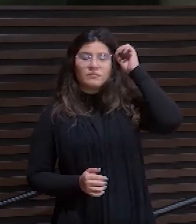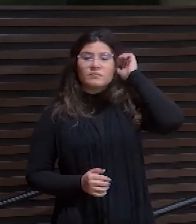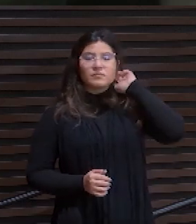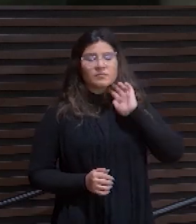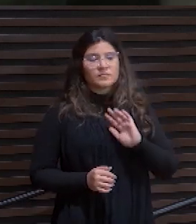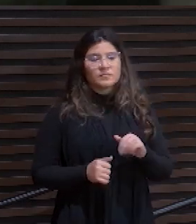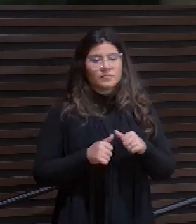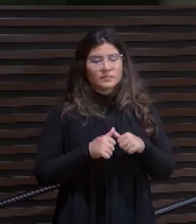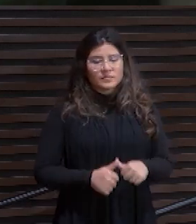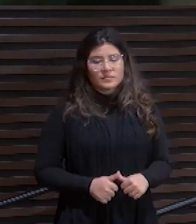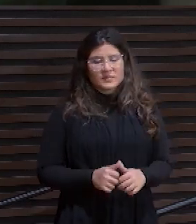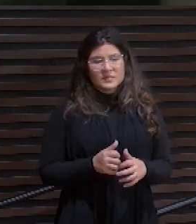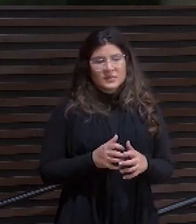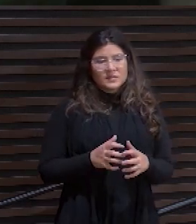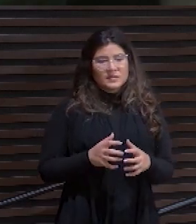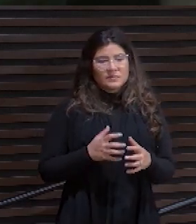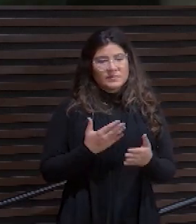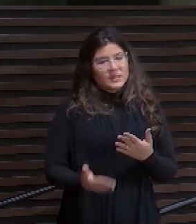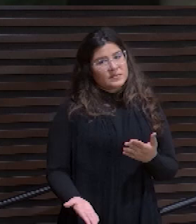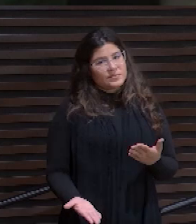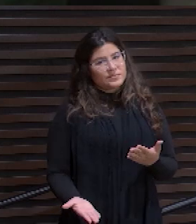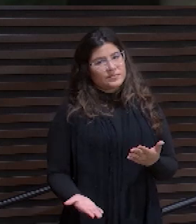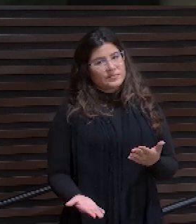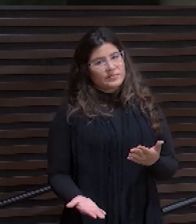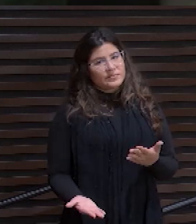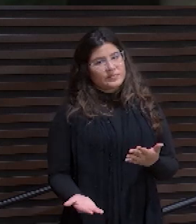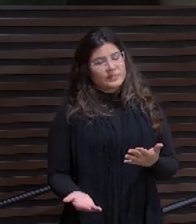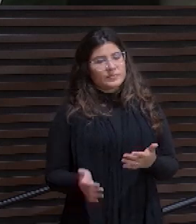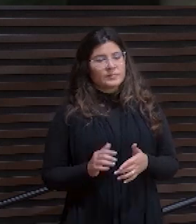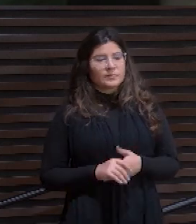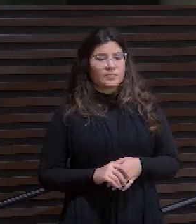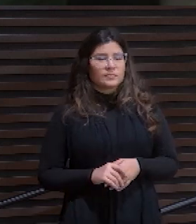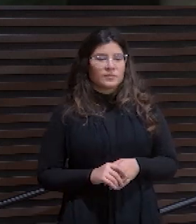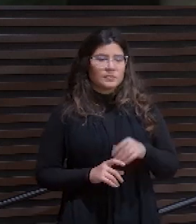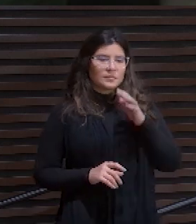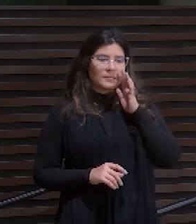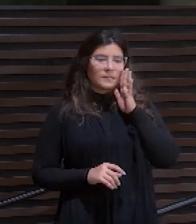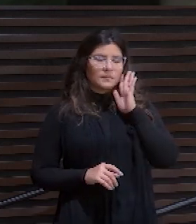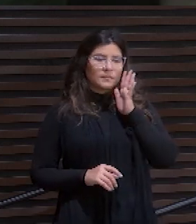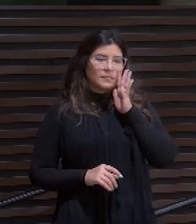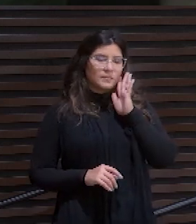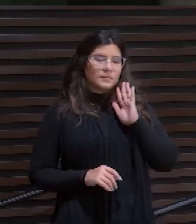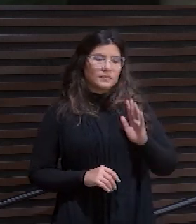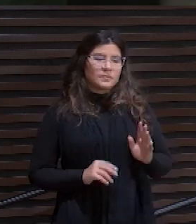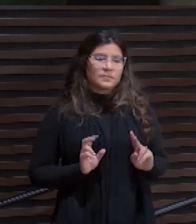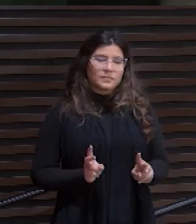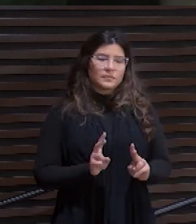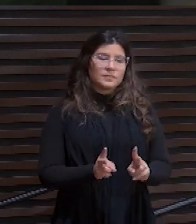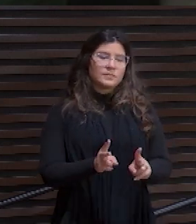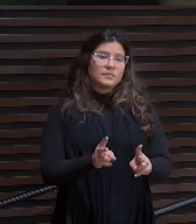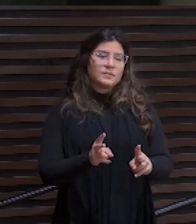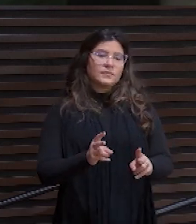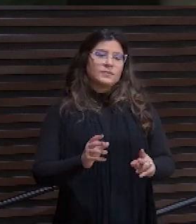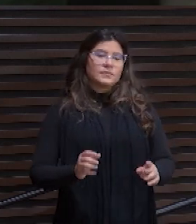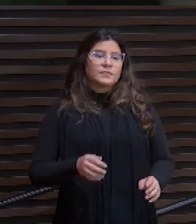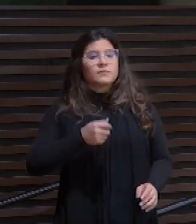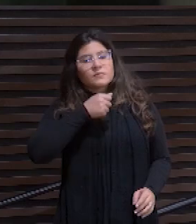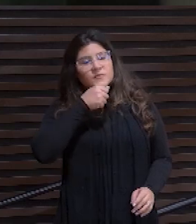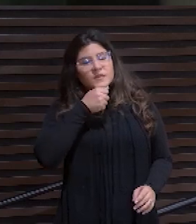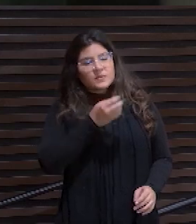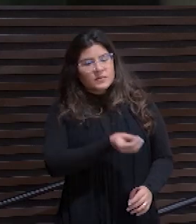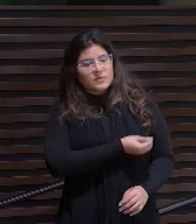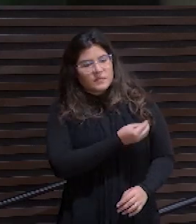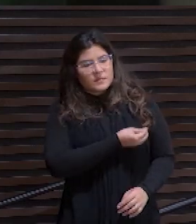rasga. E você desperdiça as coisas espirituais. E você continua como um velho odre rasgado.